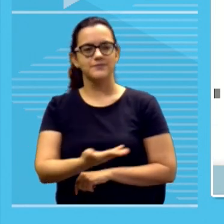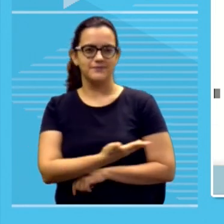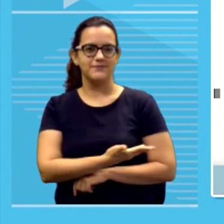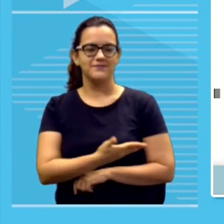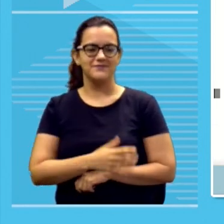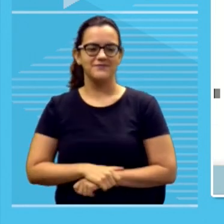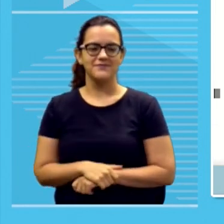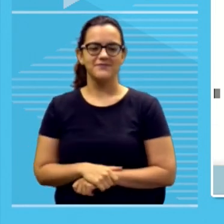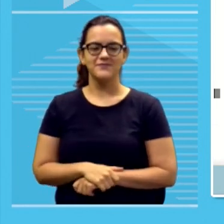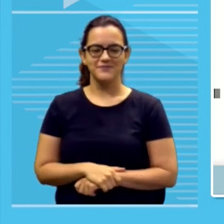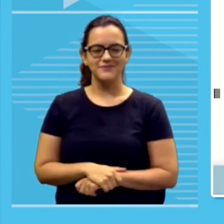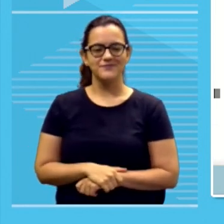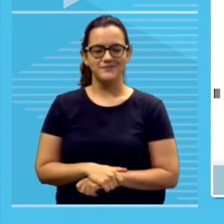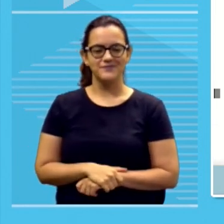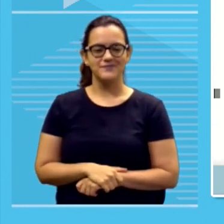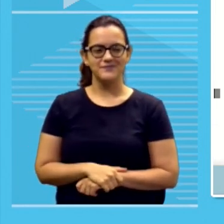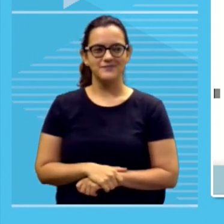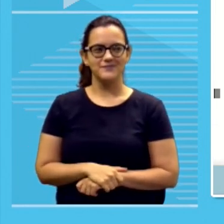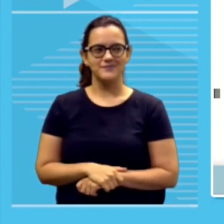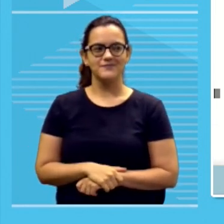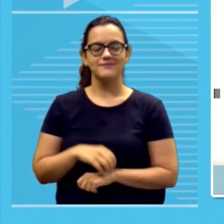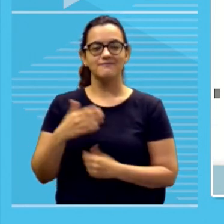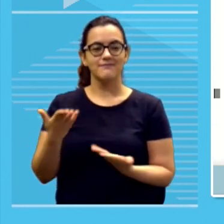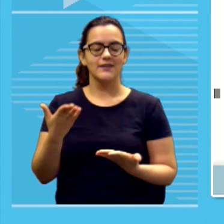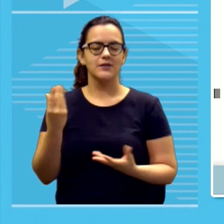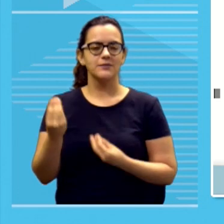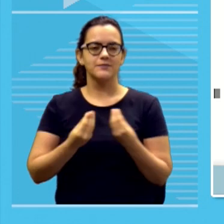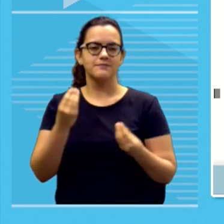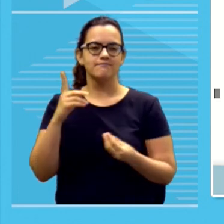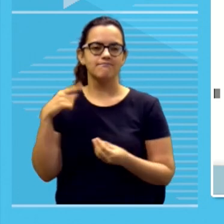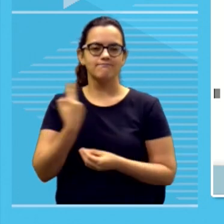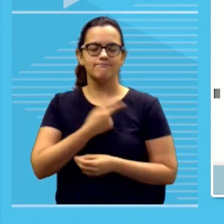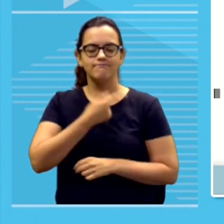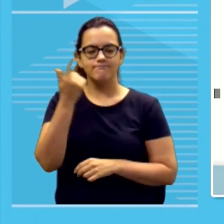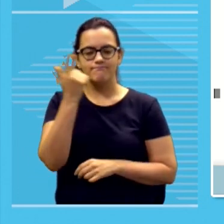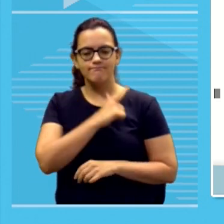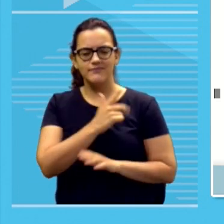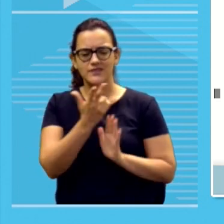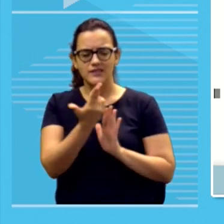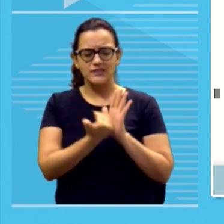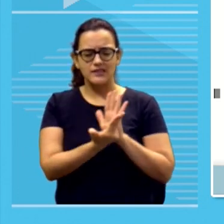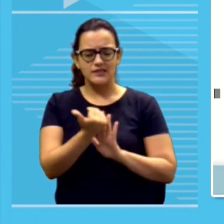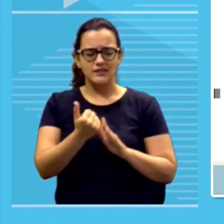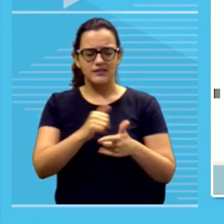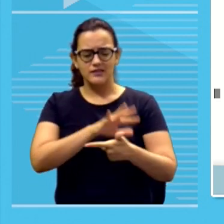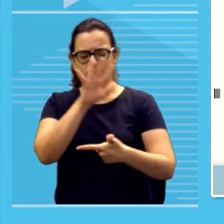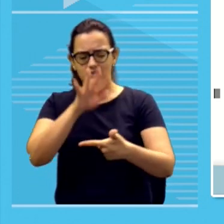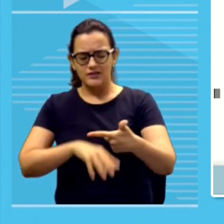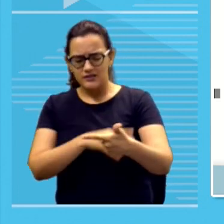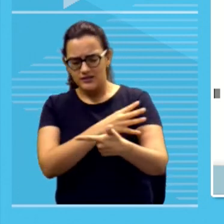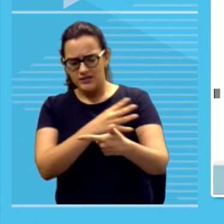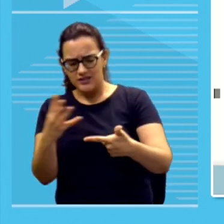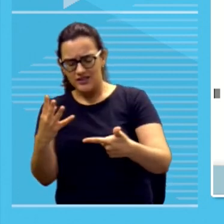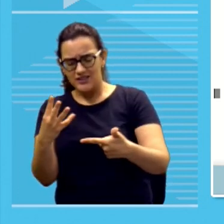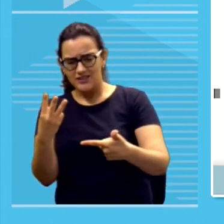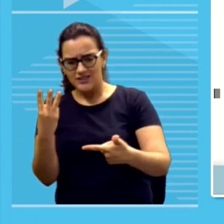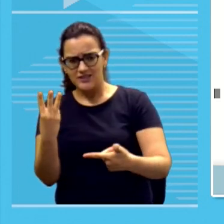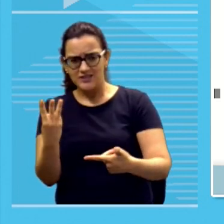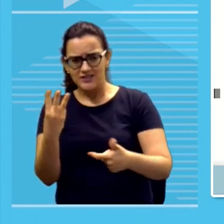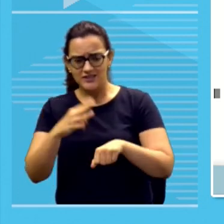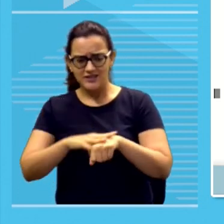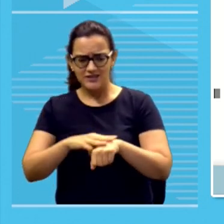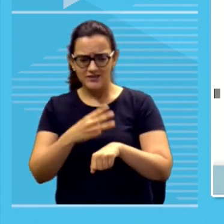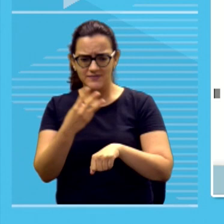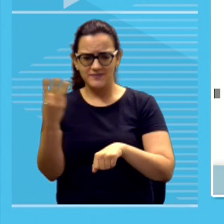desse triângulo se fosse para gente fazer o desenho do plano cartesiano e tentar realizar três teoremas de Pitágoras